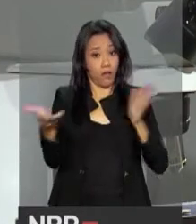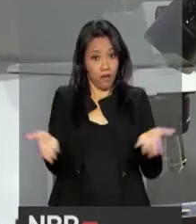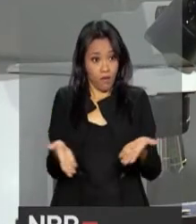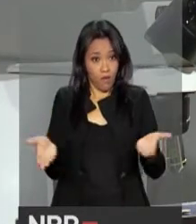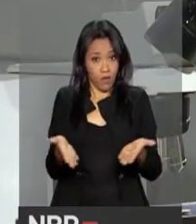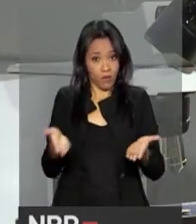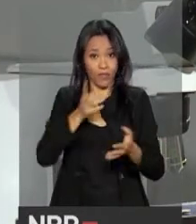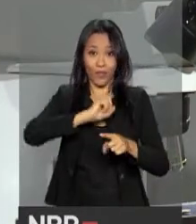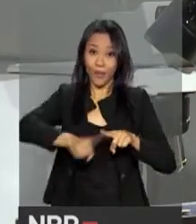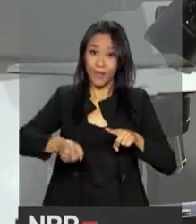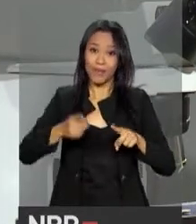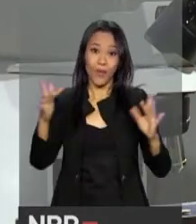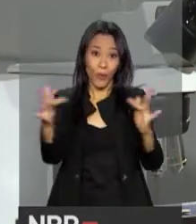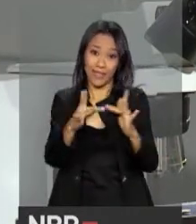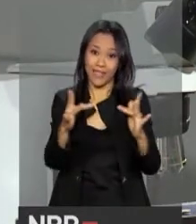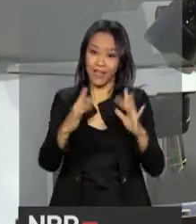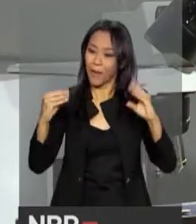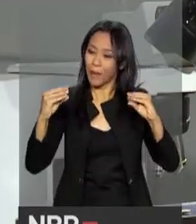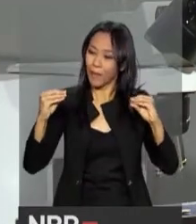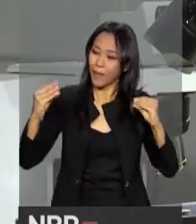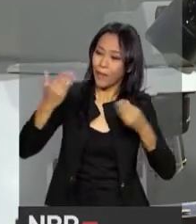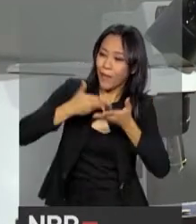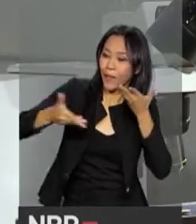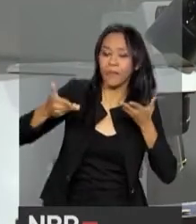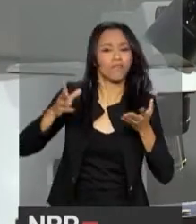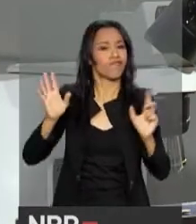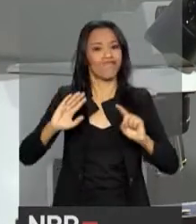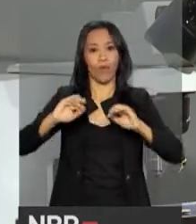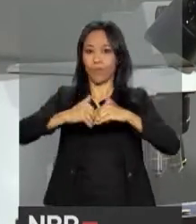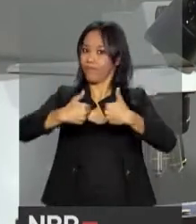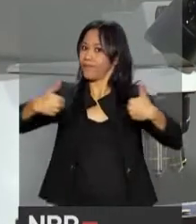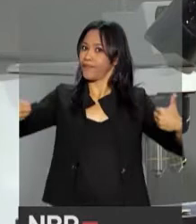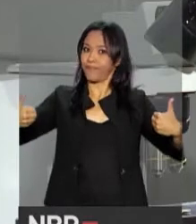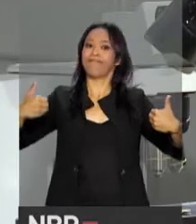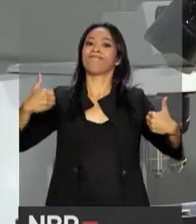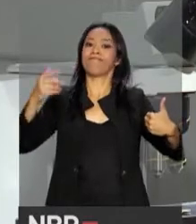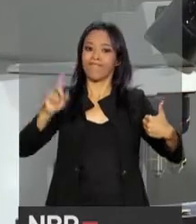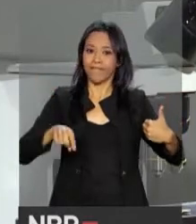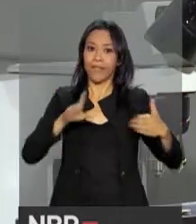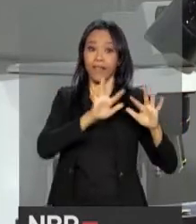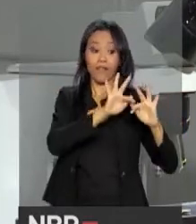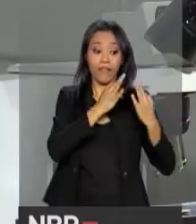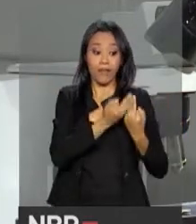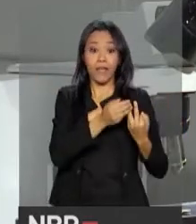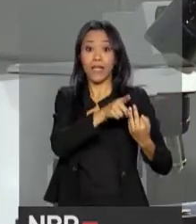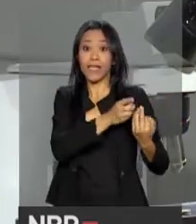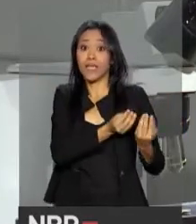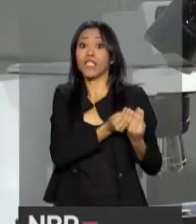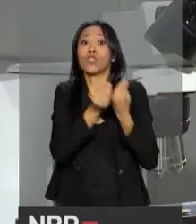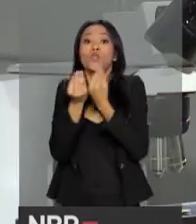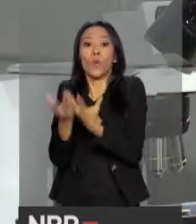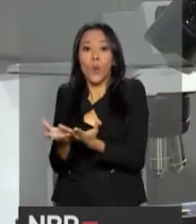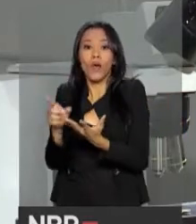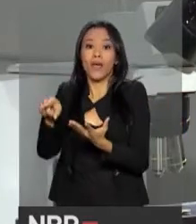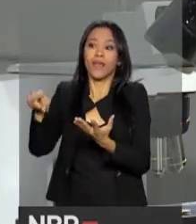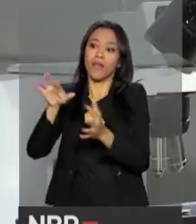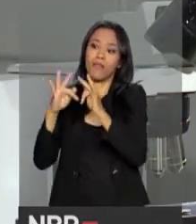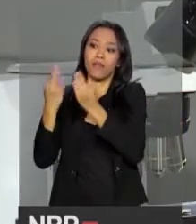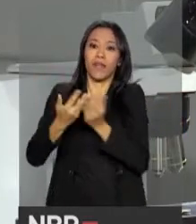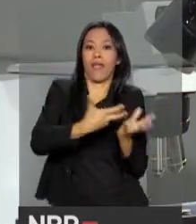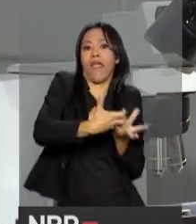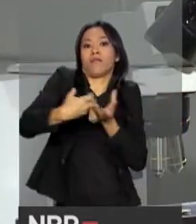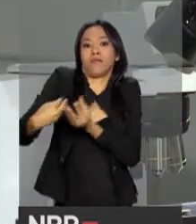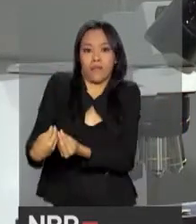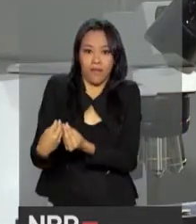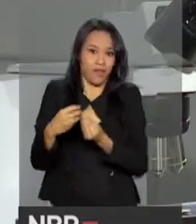proíbe esse contato esse contato do doador da família do doador com os receptores da informação é sigilosa